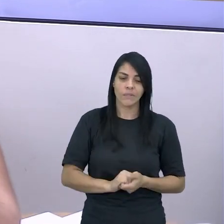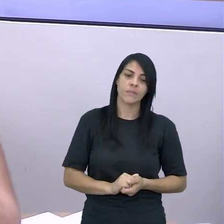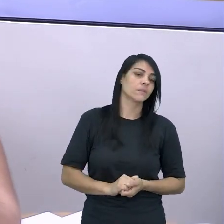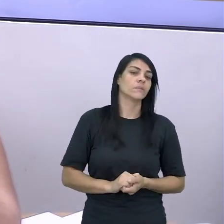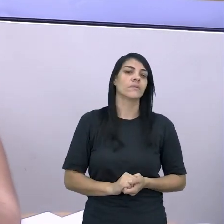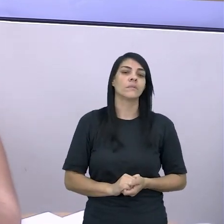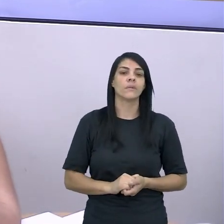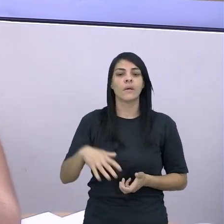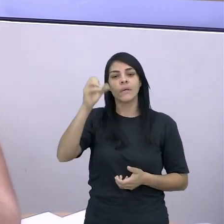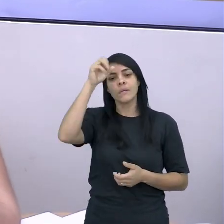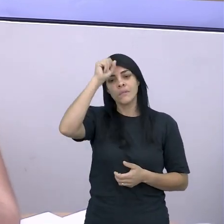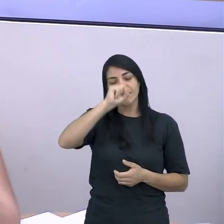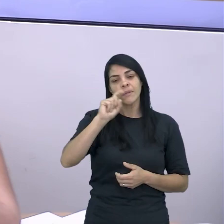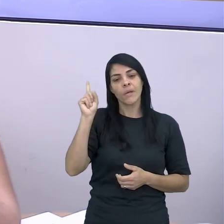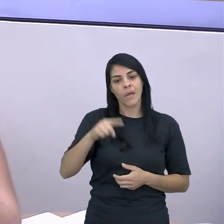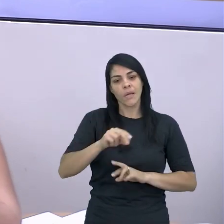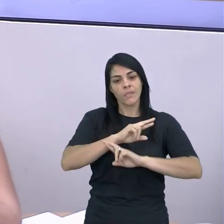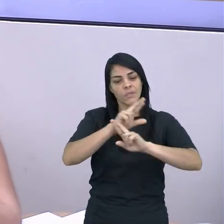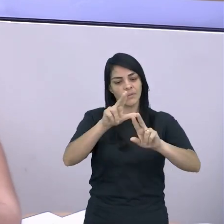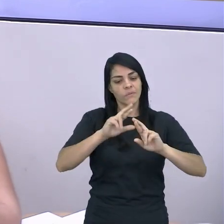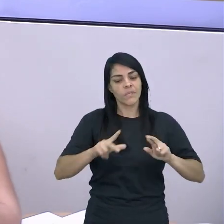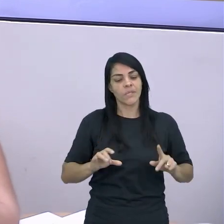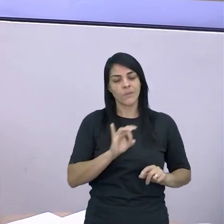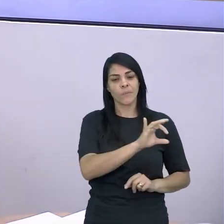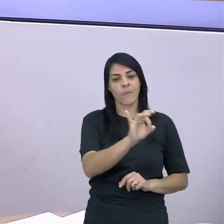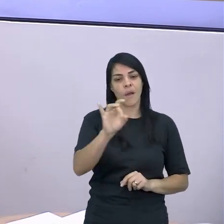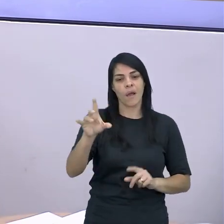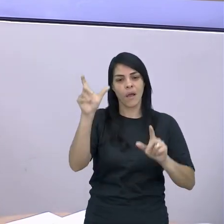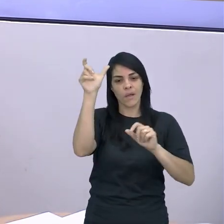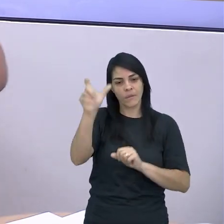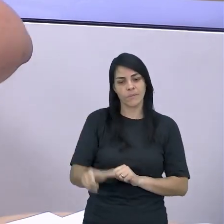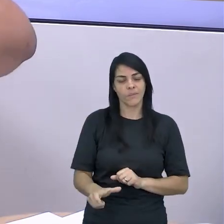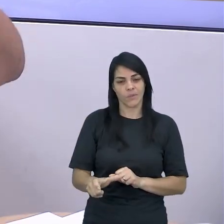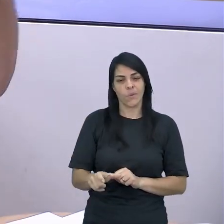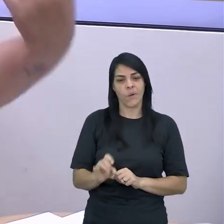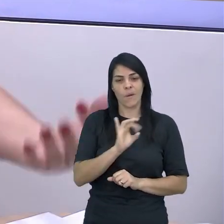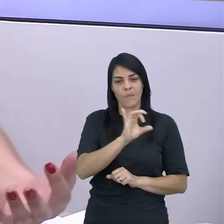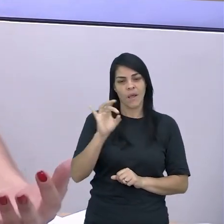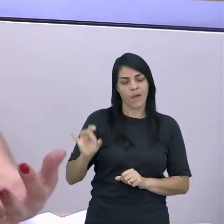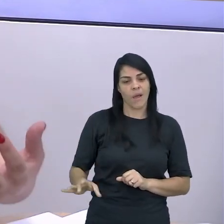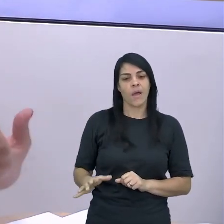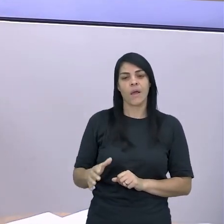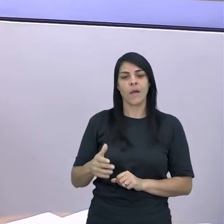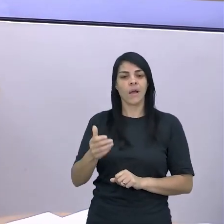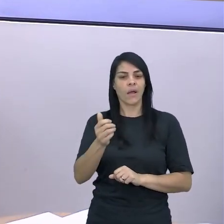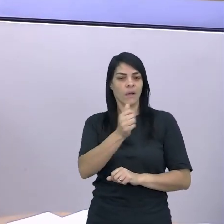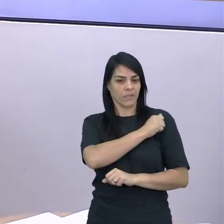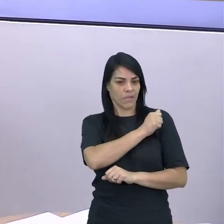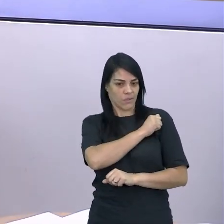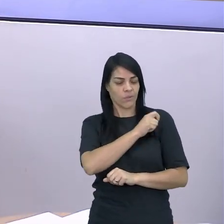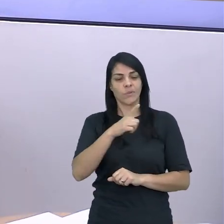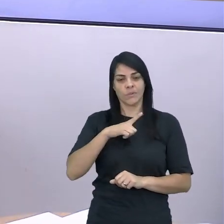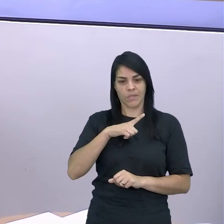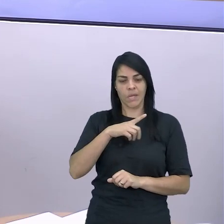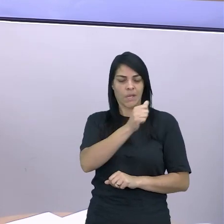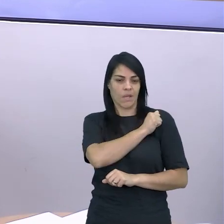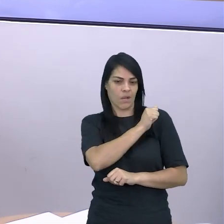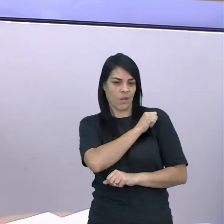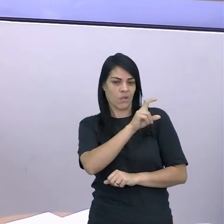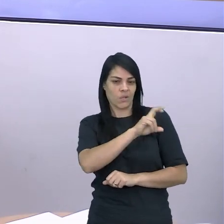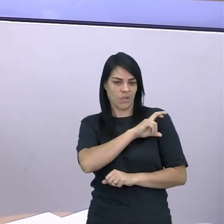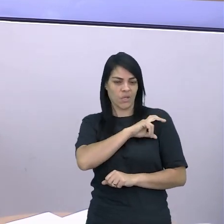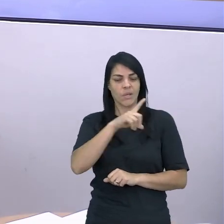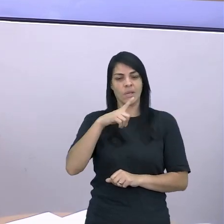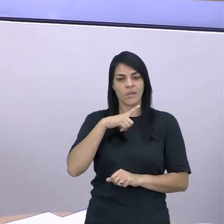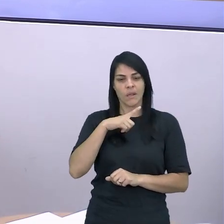aprendizagens são ritmadas diferentemente, tá? Então, eu posso ter, sim, alunos do 5º ano que tenham aí um ritmo um